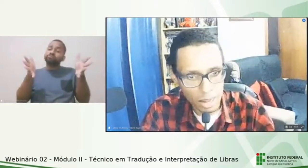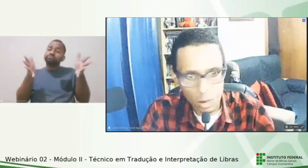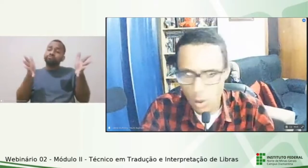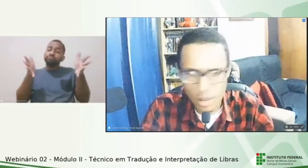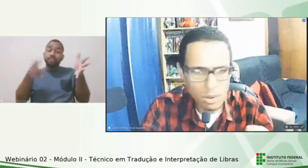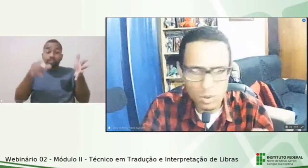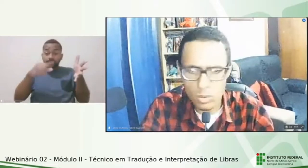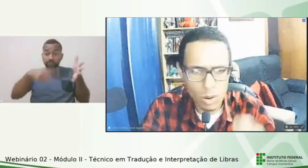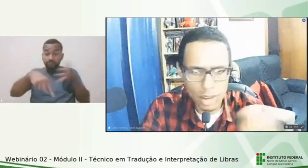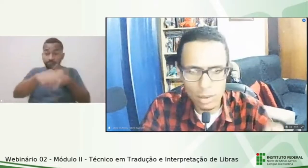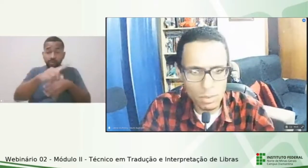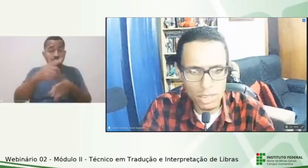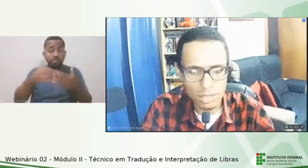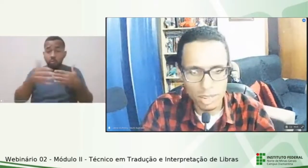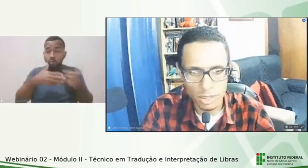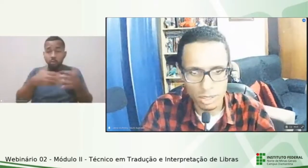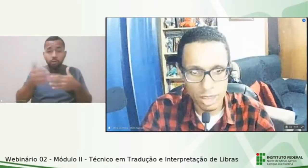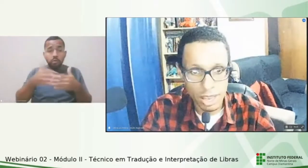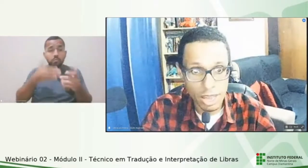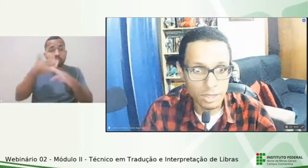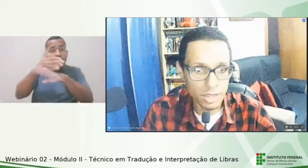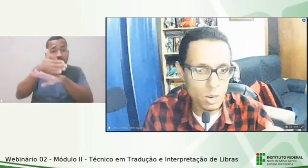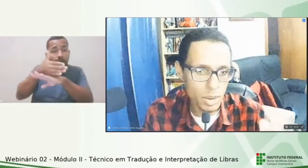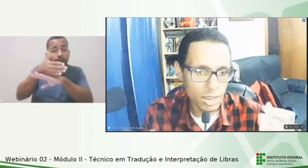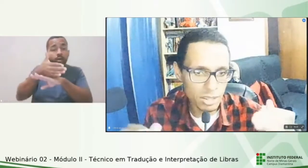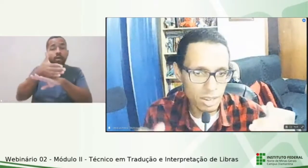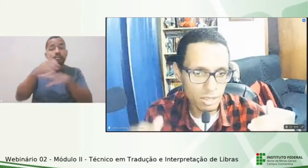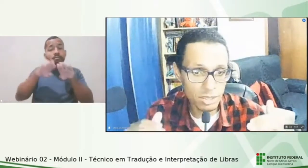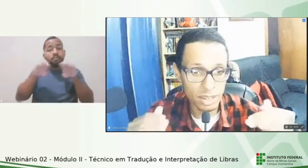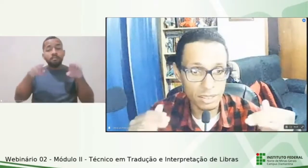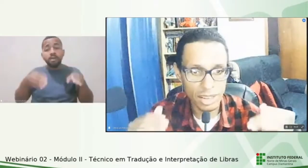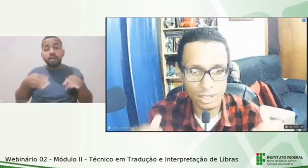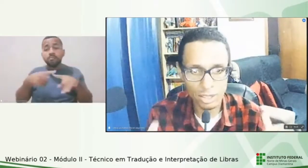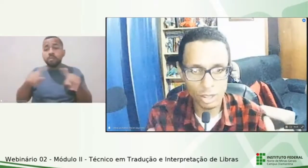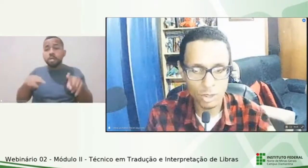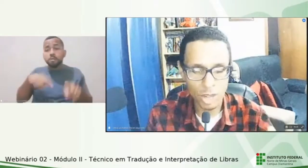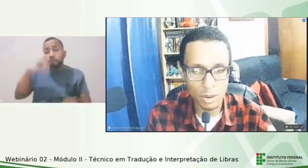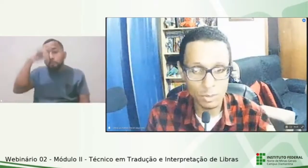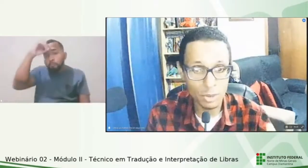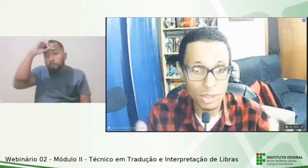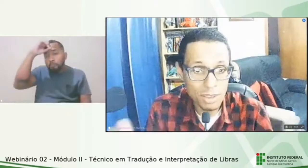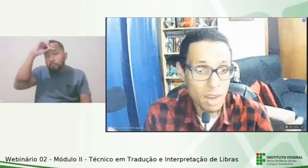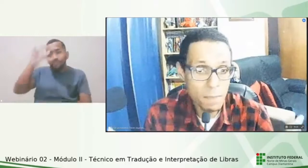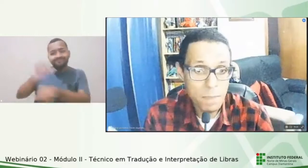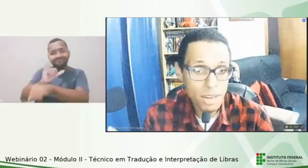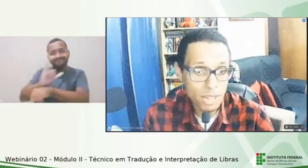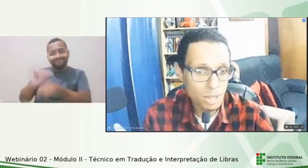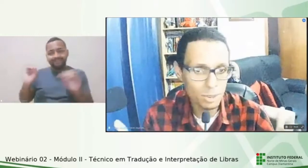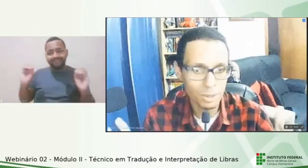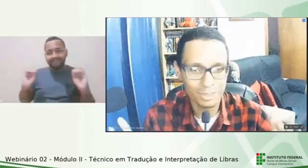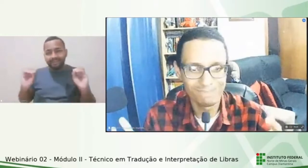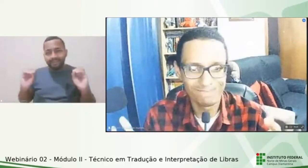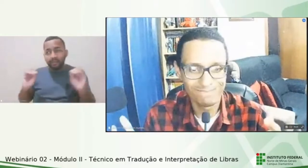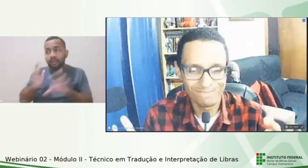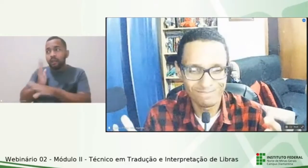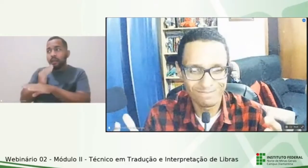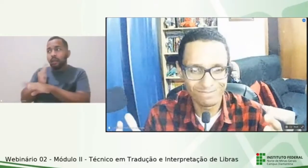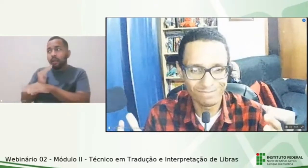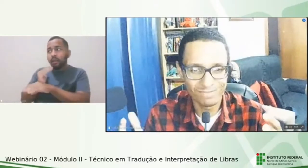banca, qualquer uma que seja, sem conhecer as estratégias de tradução, você vai ficar perdido.